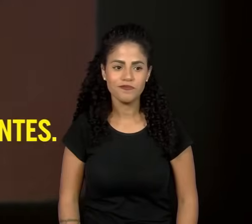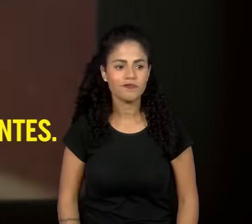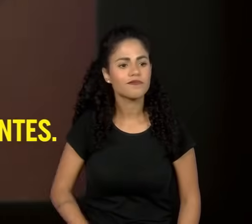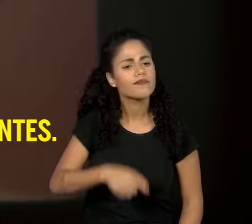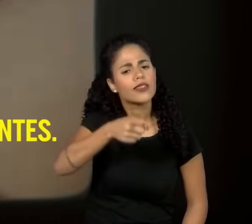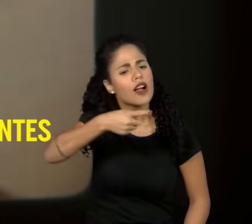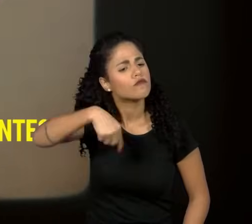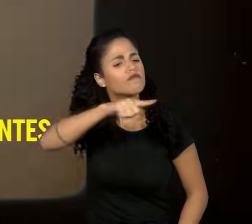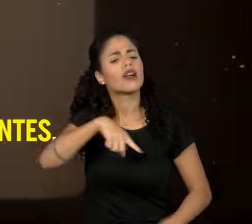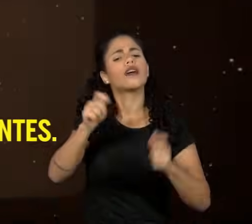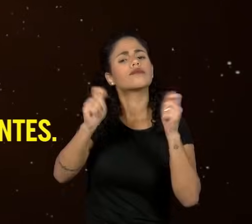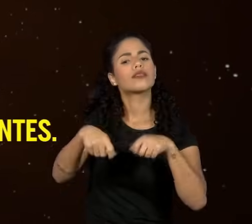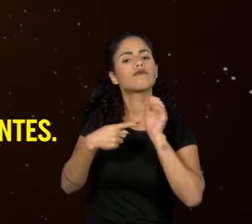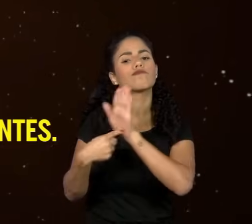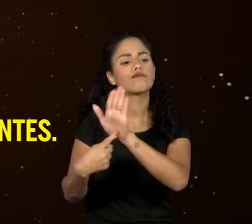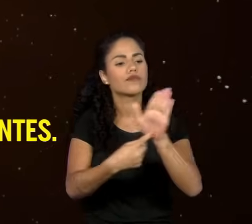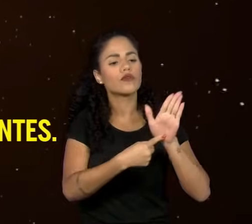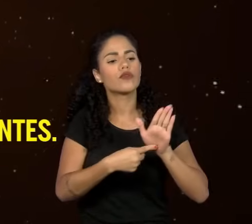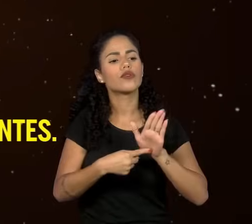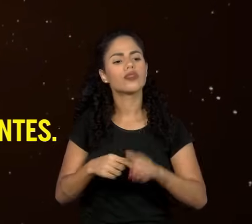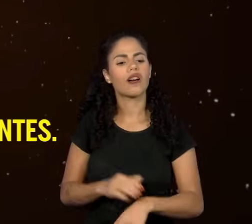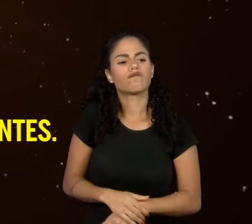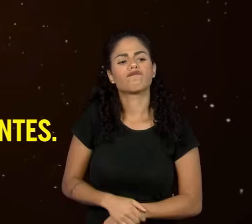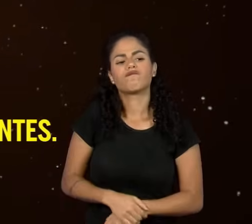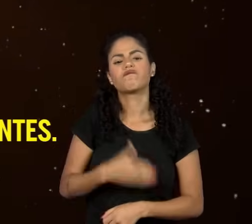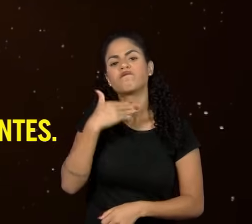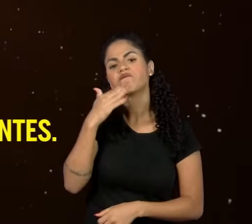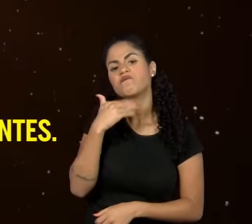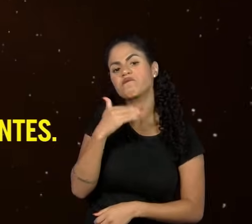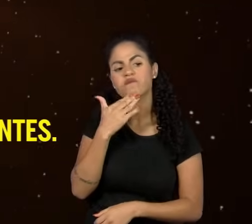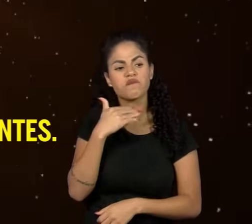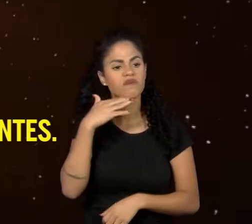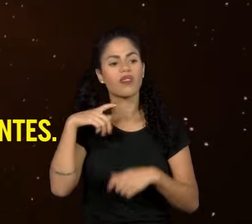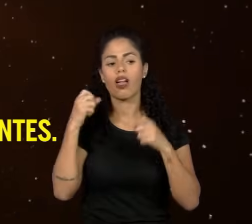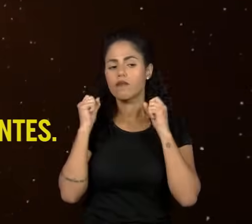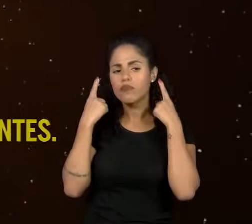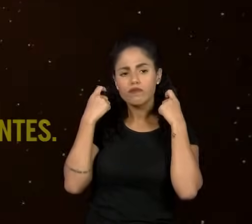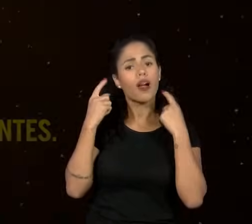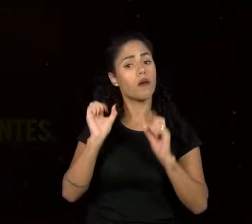They become very lackadaisical.